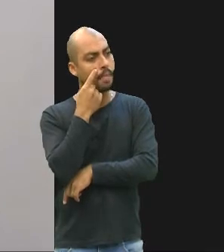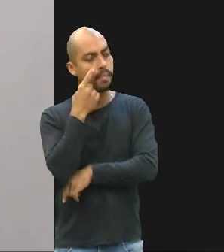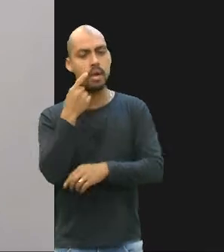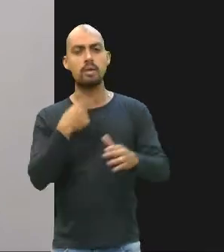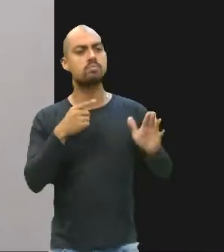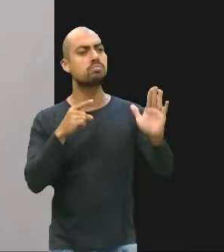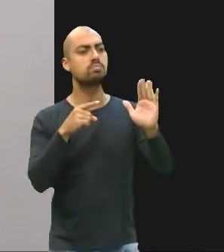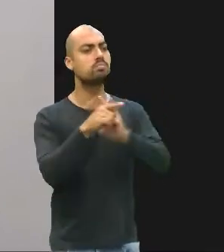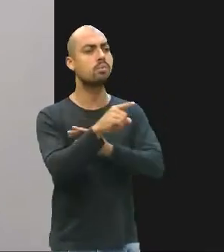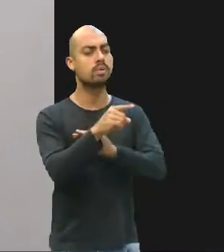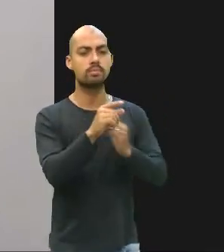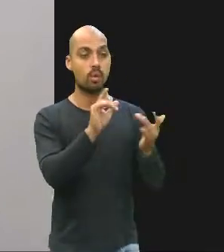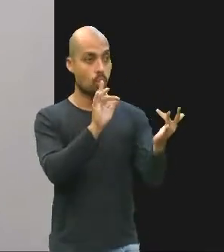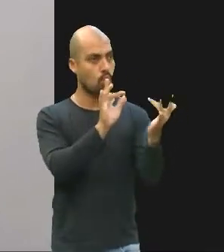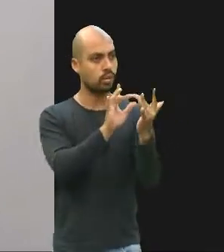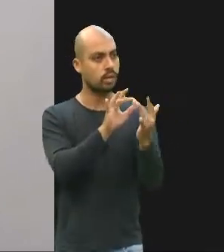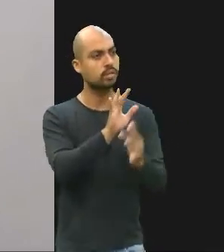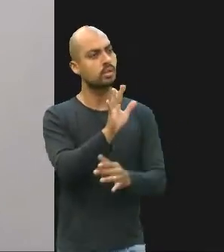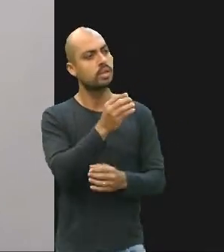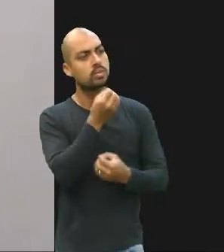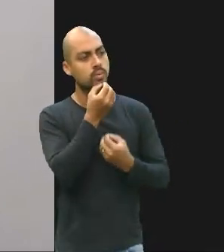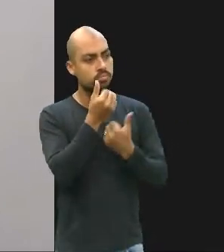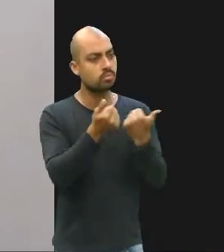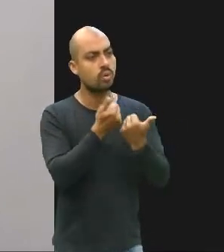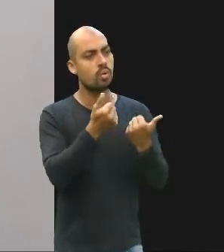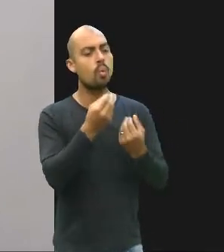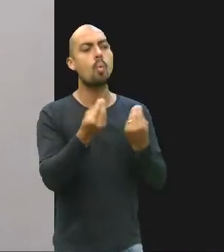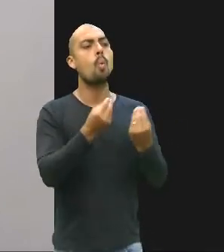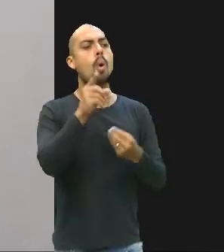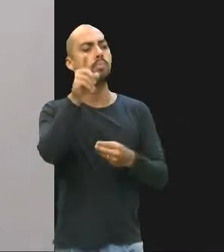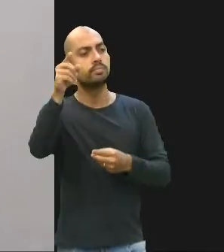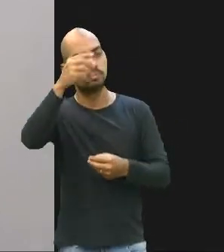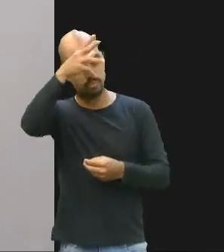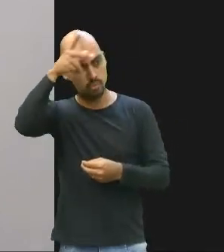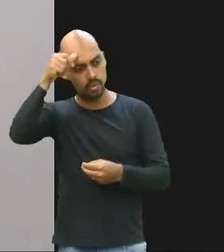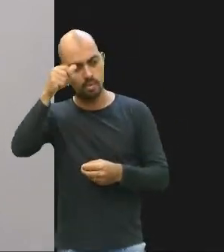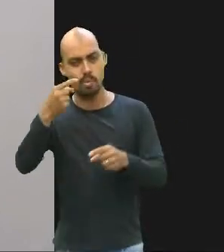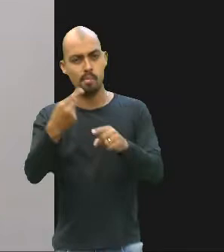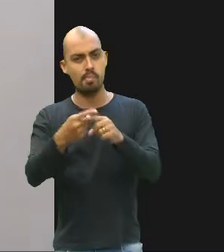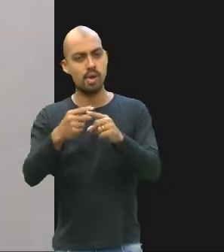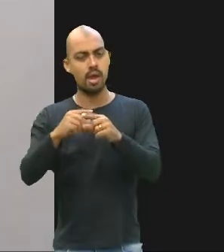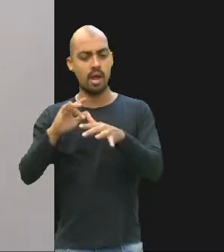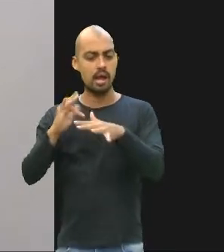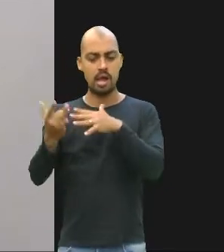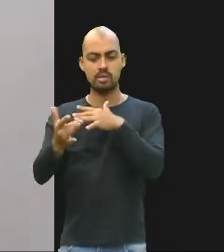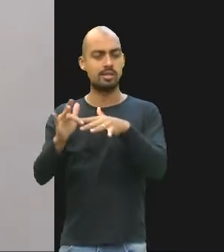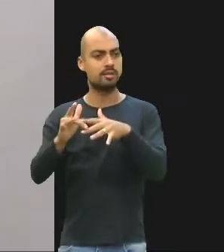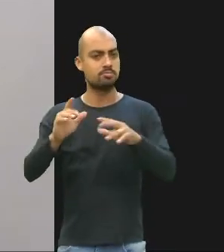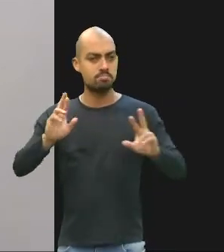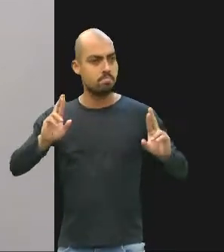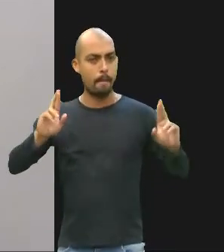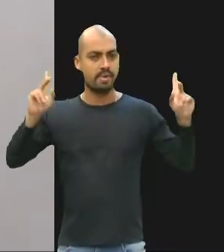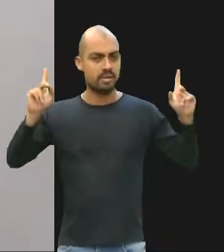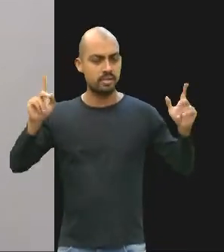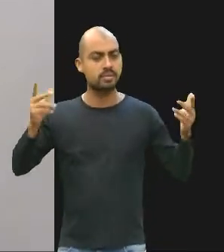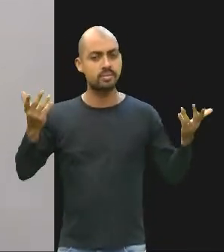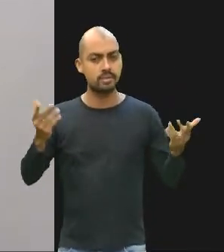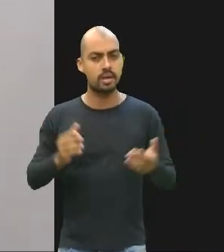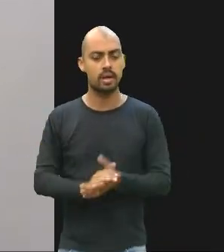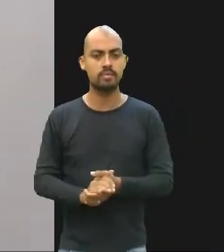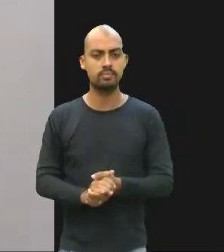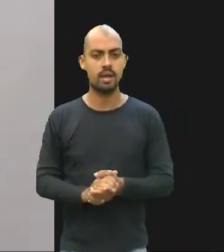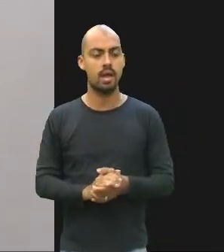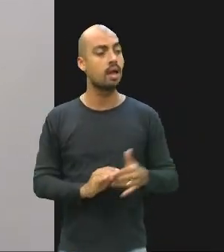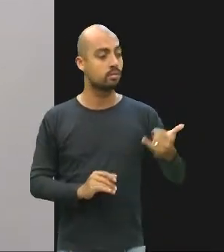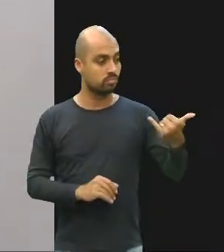acabei questionando, né, entrei em contato lá, Jorge, como está a situação no Pantanal? Porque o que a gente vê na mídia é totalmente diferente do que está acontecendo lá.